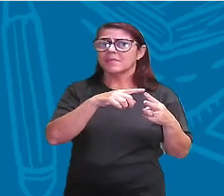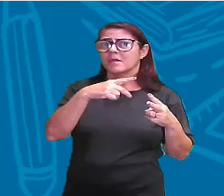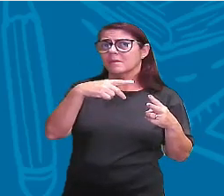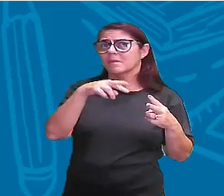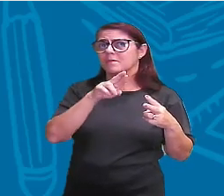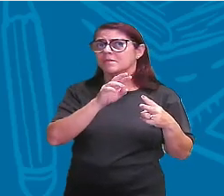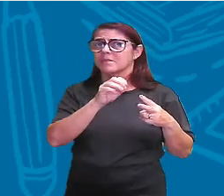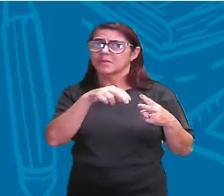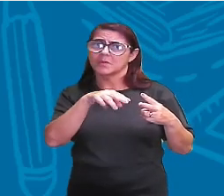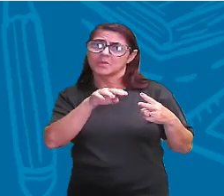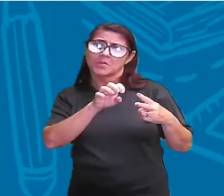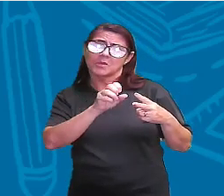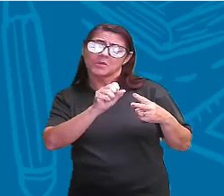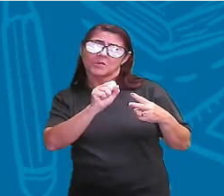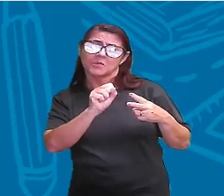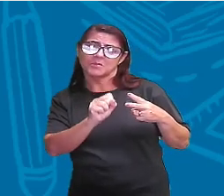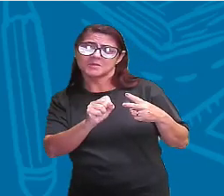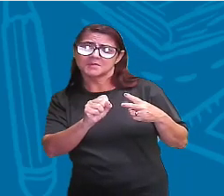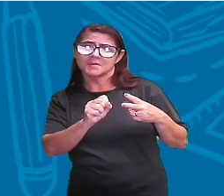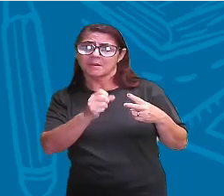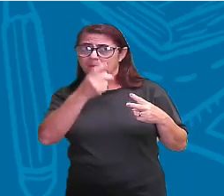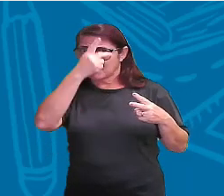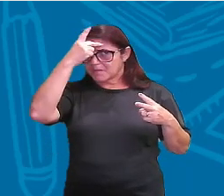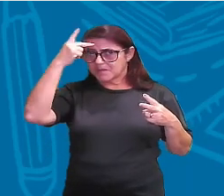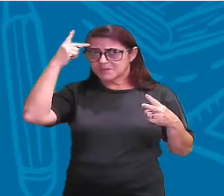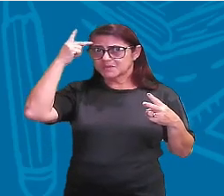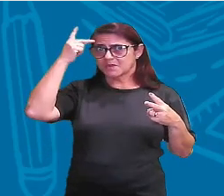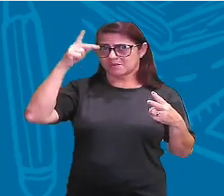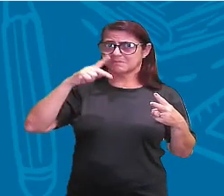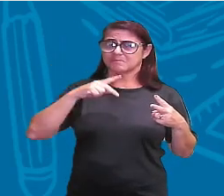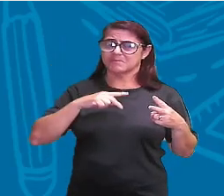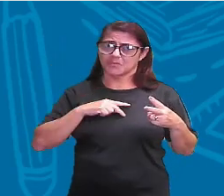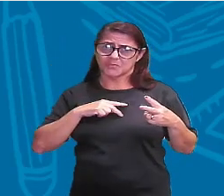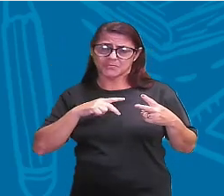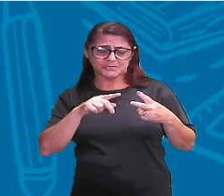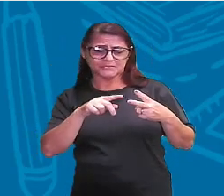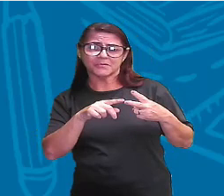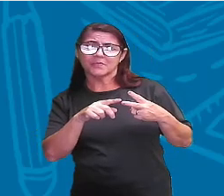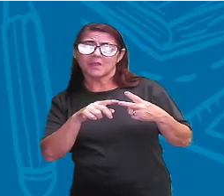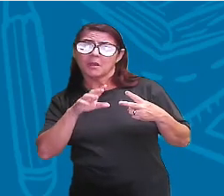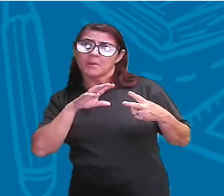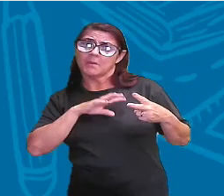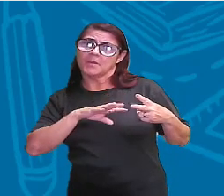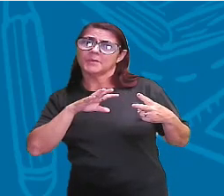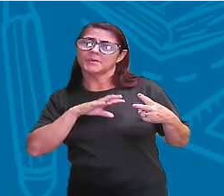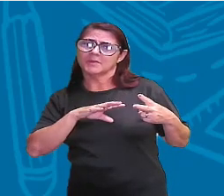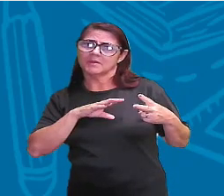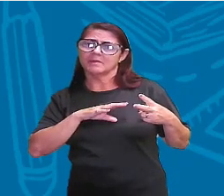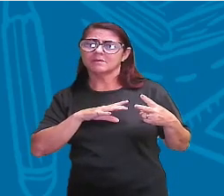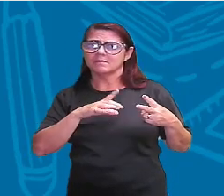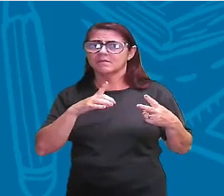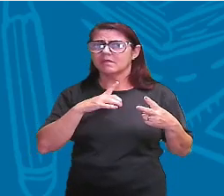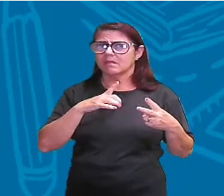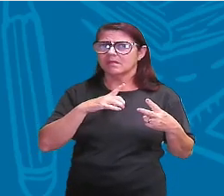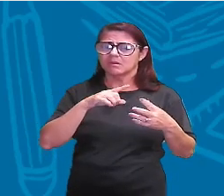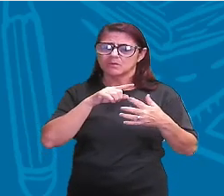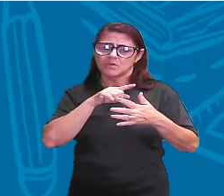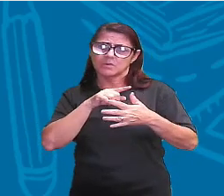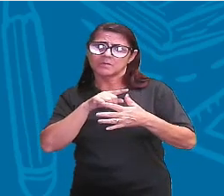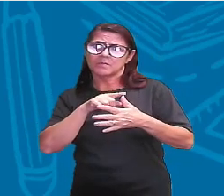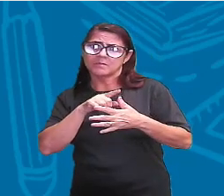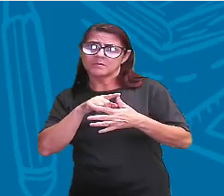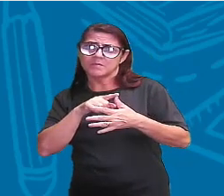os pronomes pessoais. É isso mesmo. Em português, nós temos eles classificados